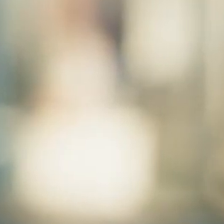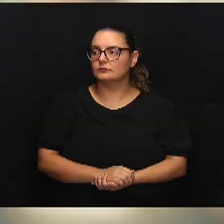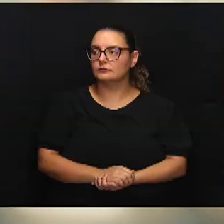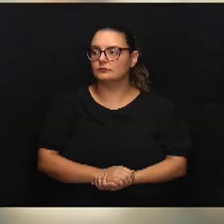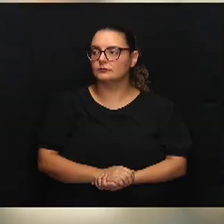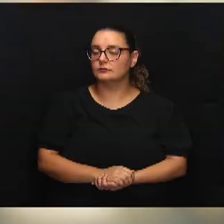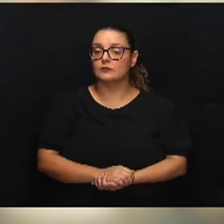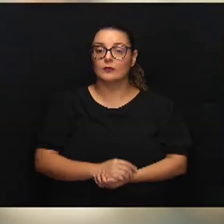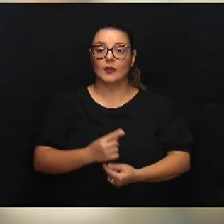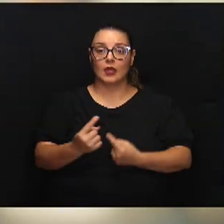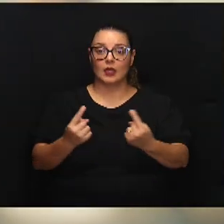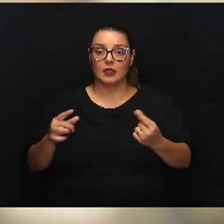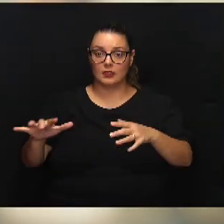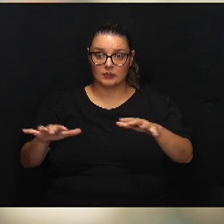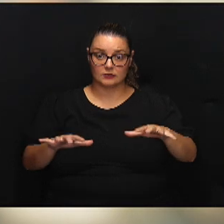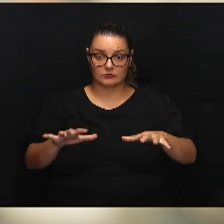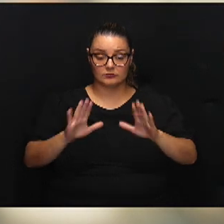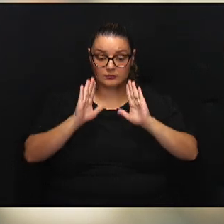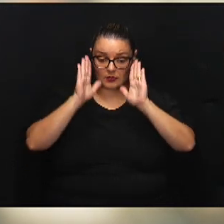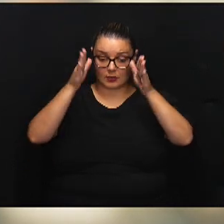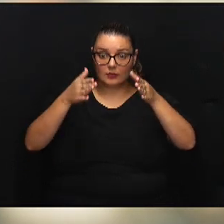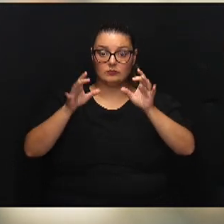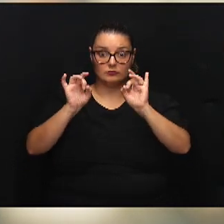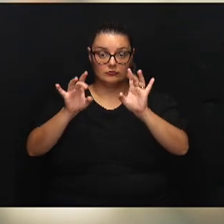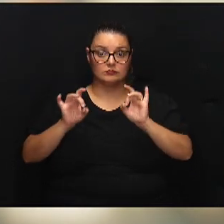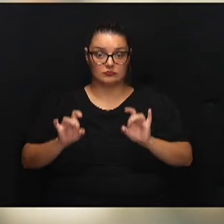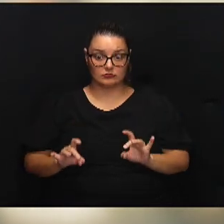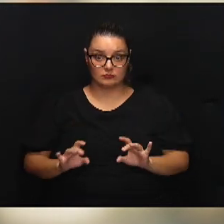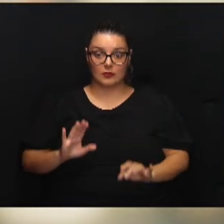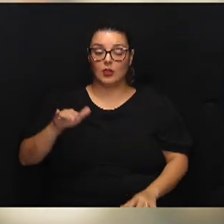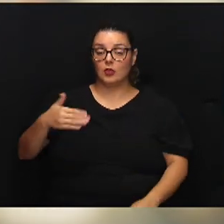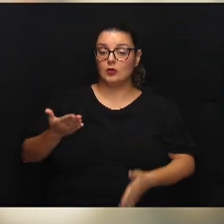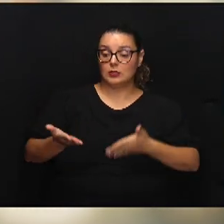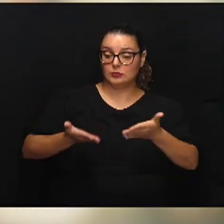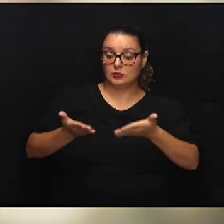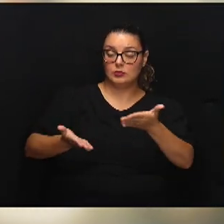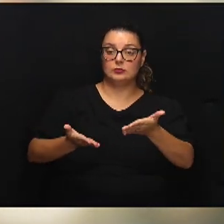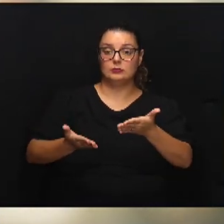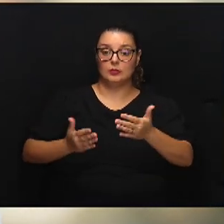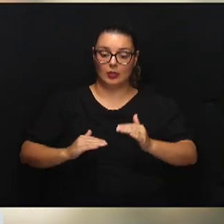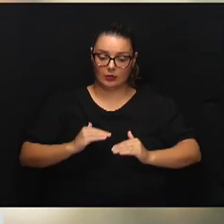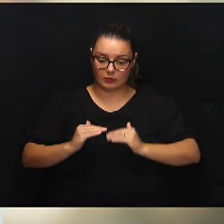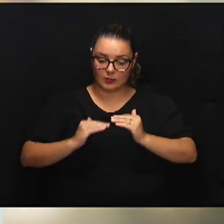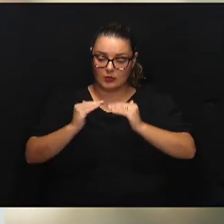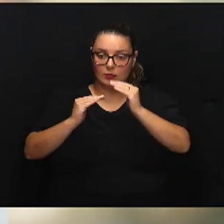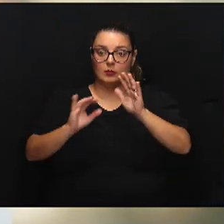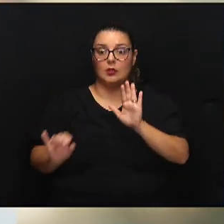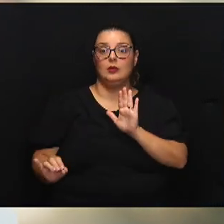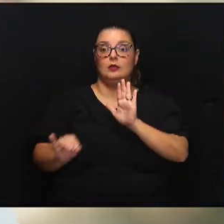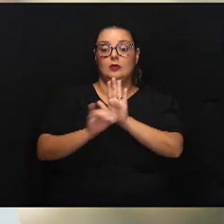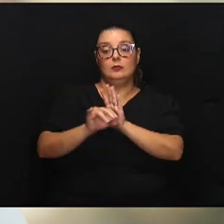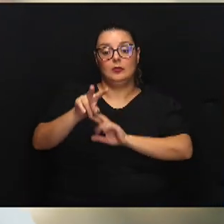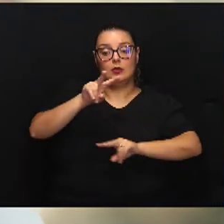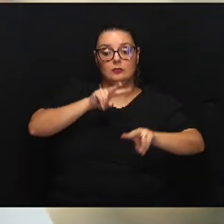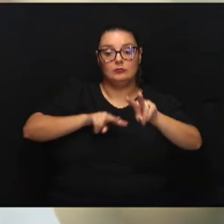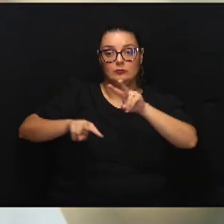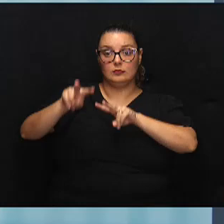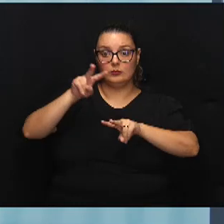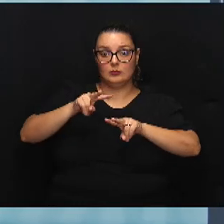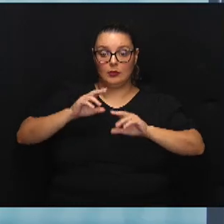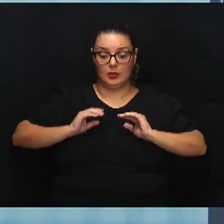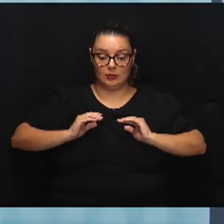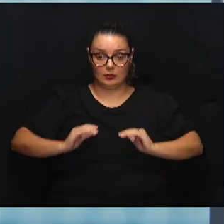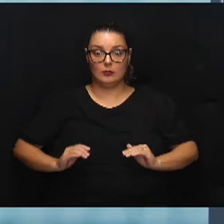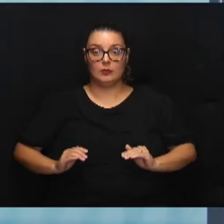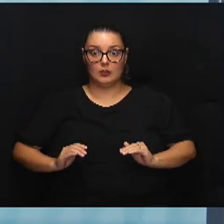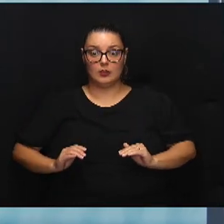Cada setor demanda enfoques específicos quando se trata da construção de uma identidade visual e